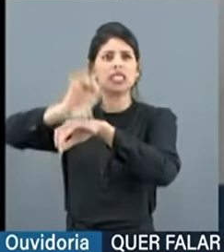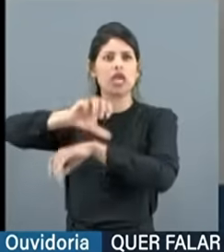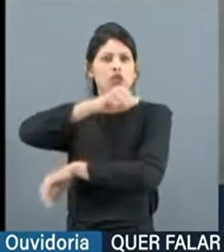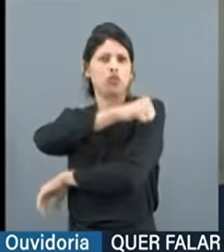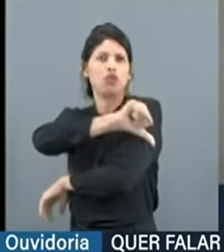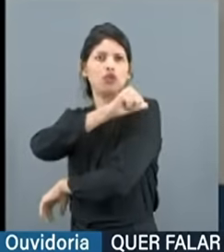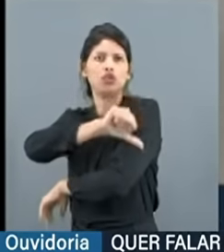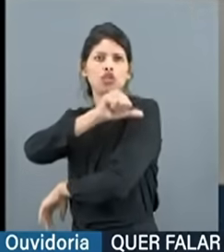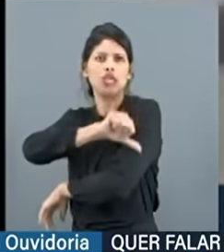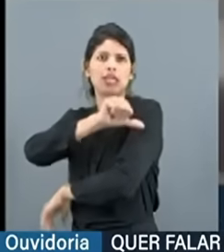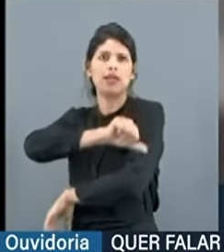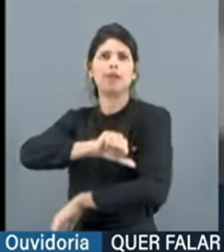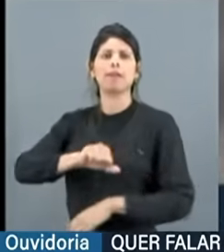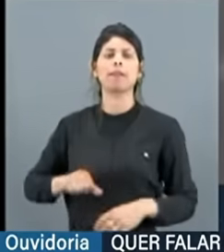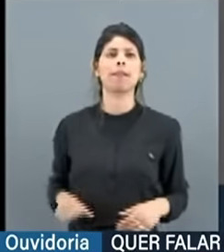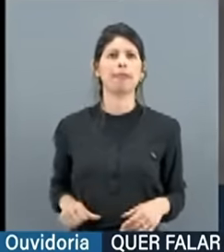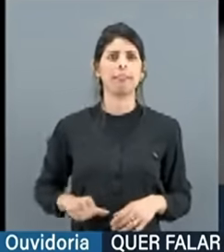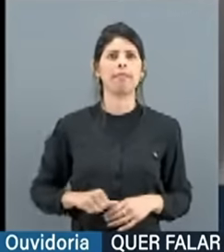Caralho!